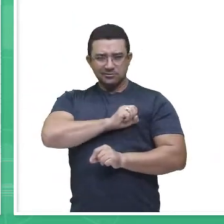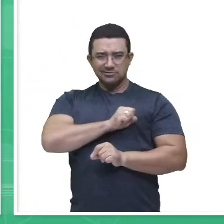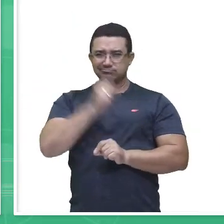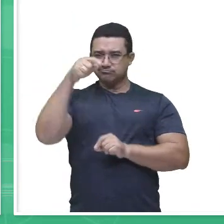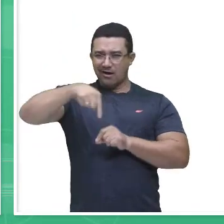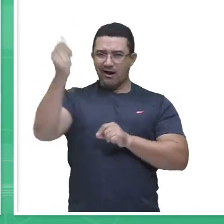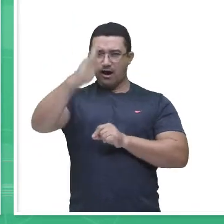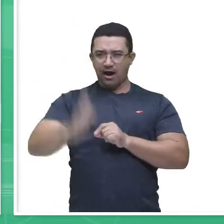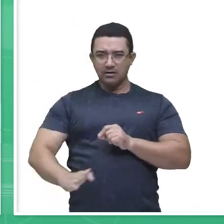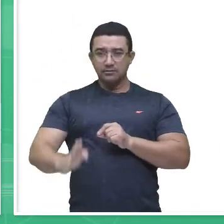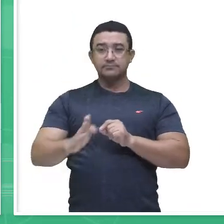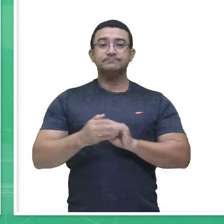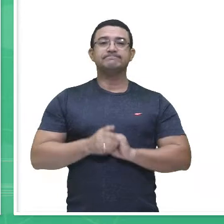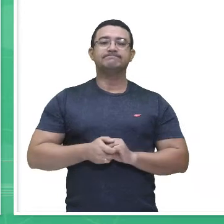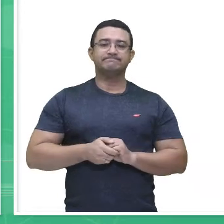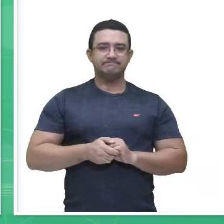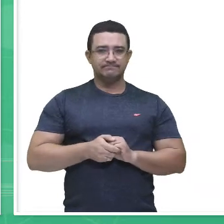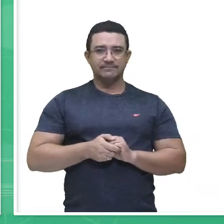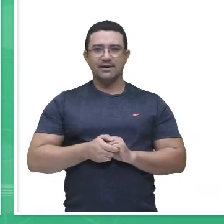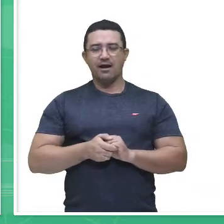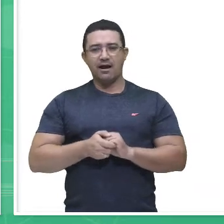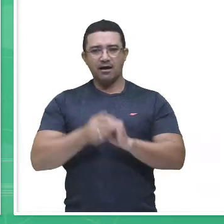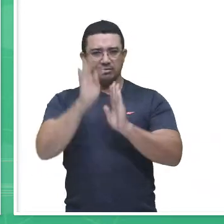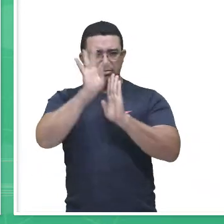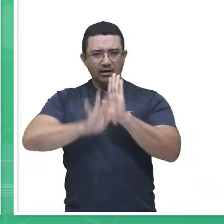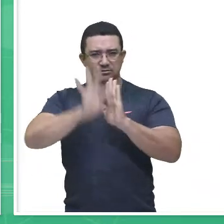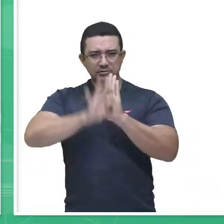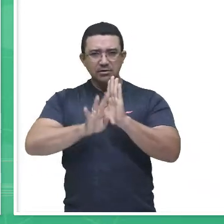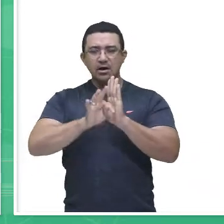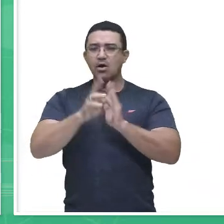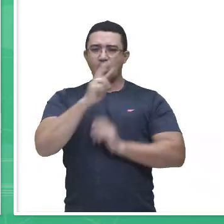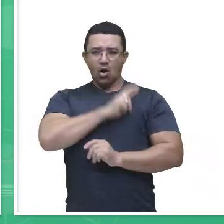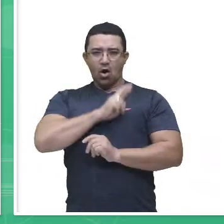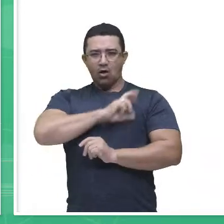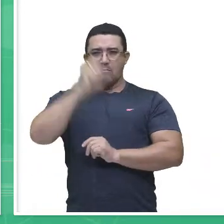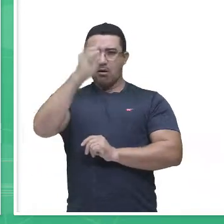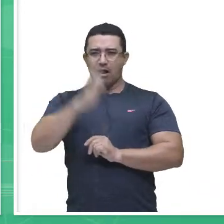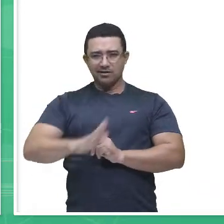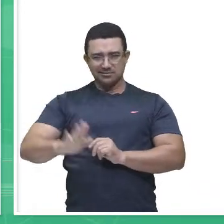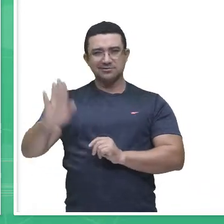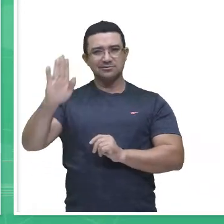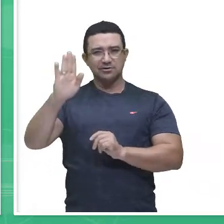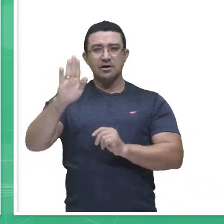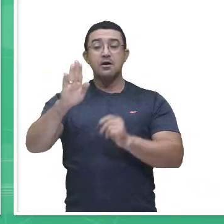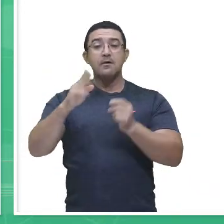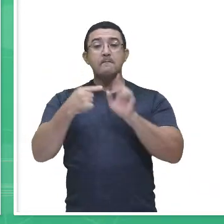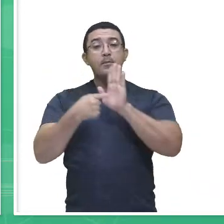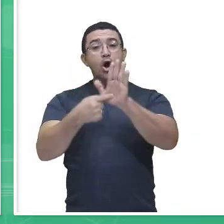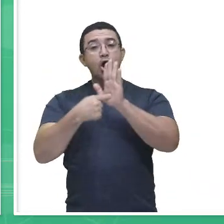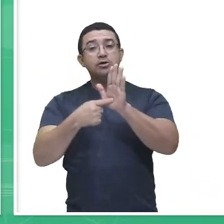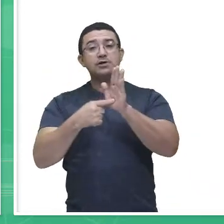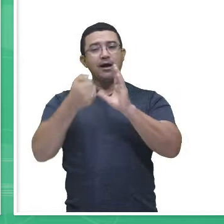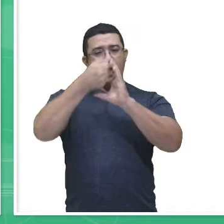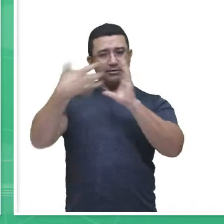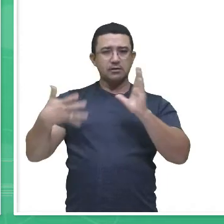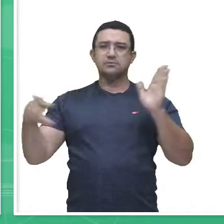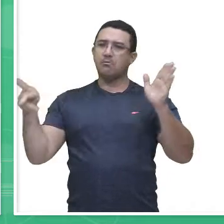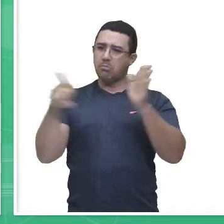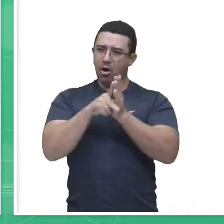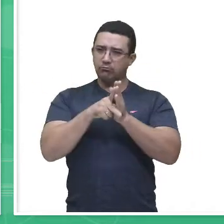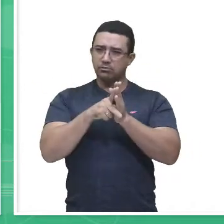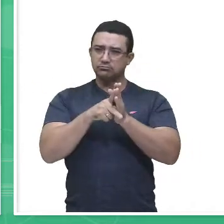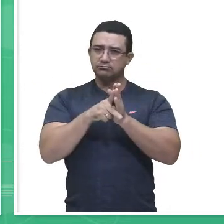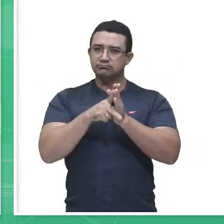texto. O romantismo brasileiro apresenta uma característica peculiar, né? Então, nós vamos ter o quê?